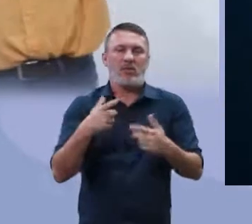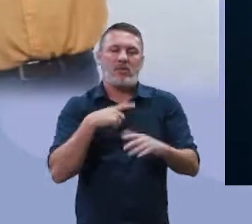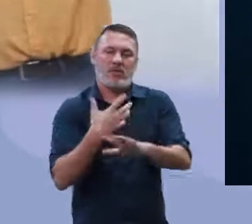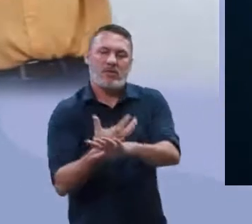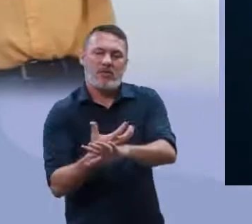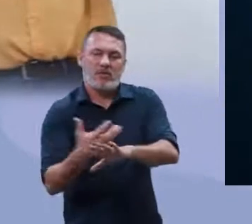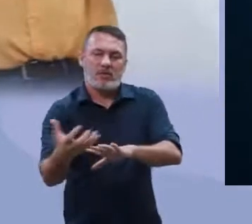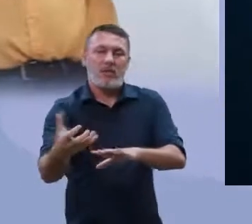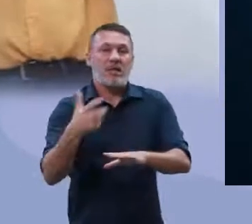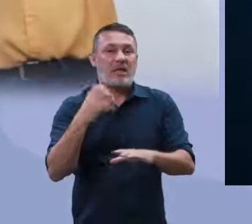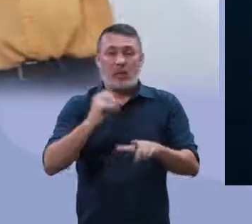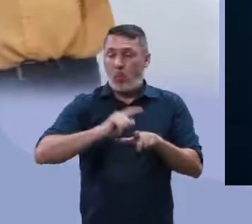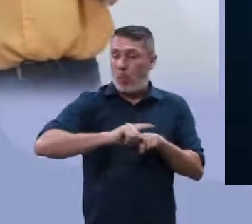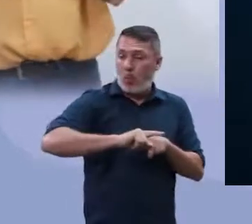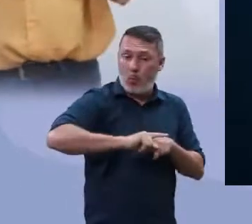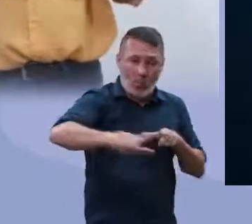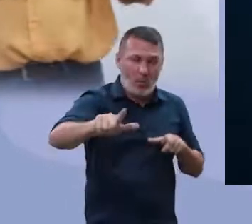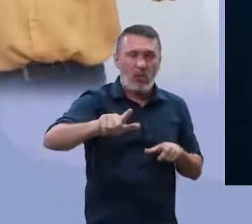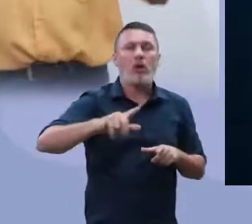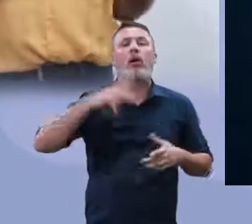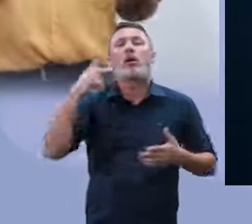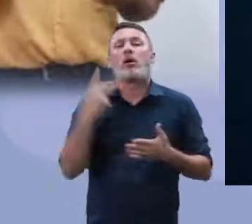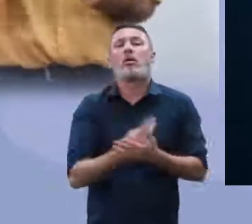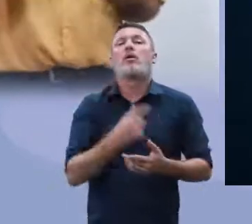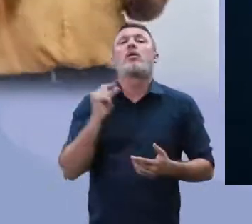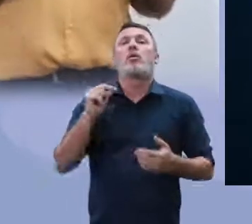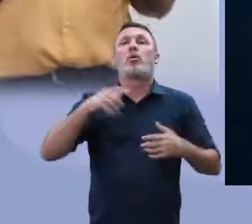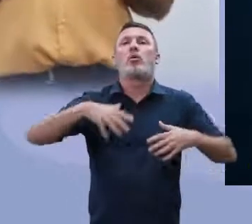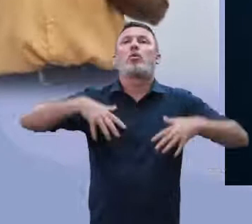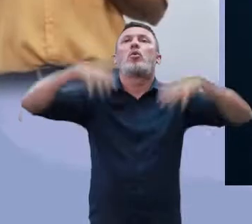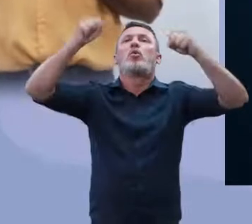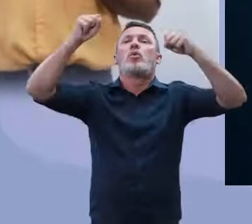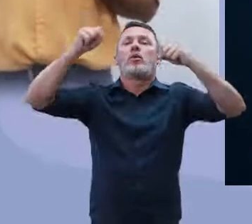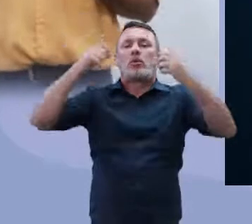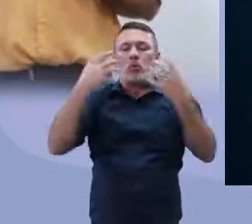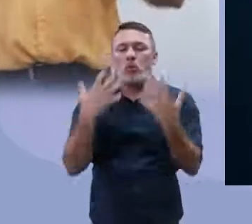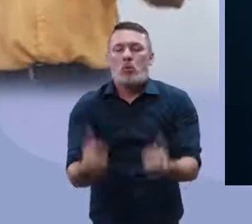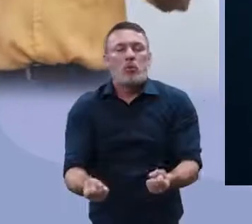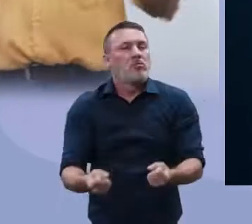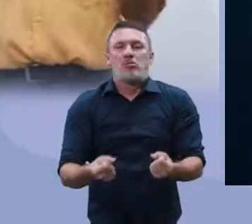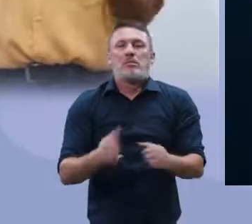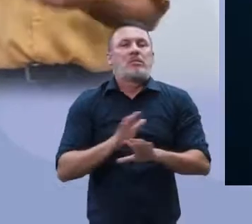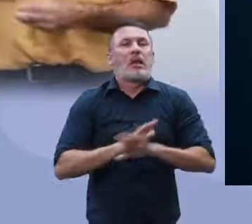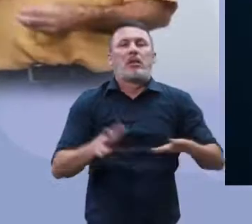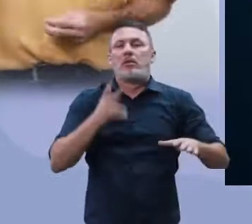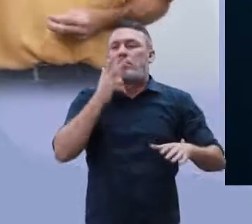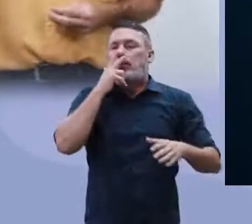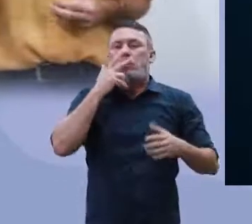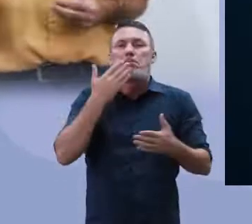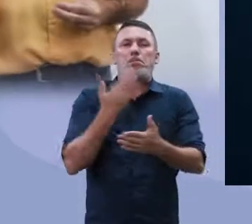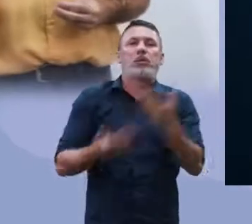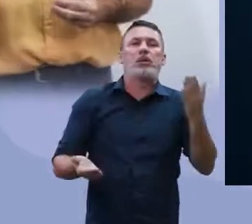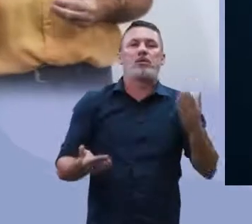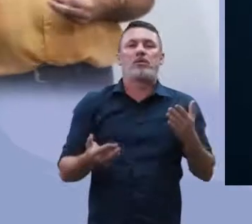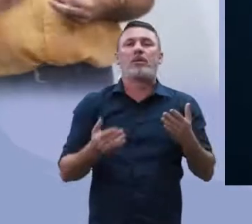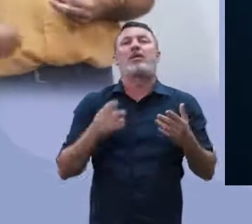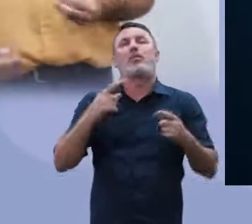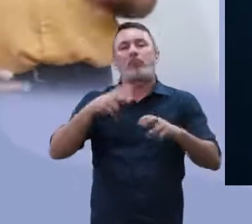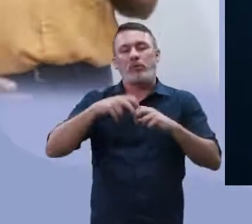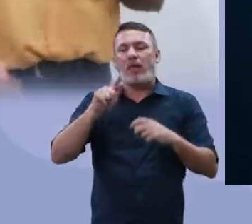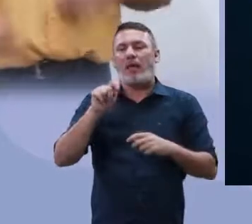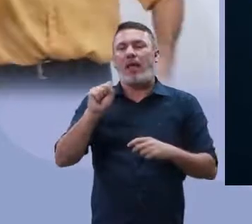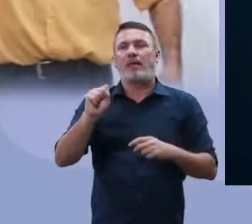o monóxido de carbono, o dióxido de carbono, não seja absorvido pela floresta. E aí você vai ter um volume maior desses gases